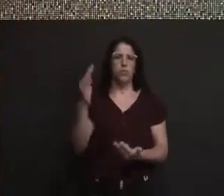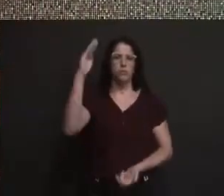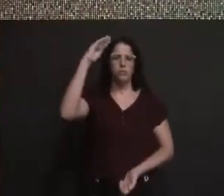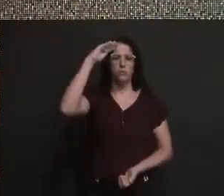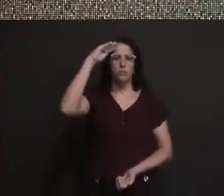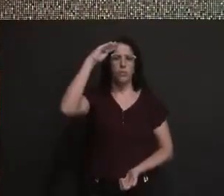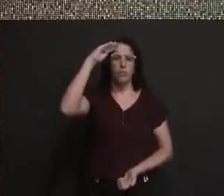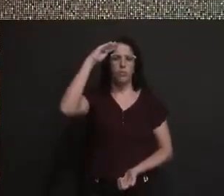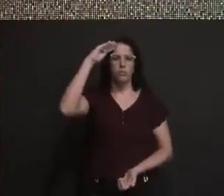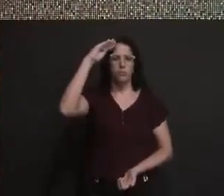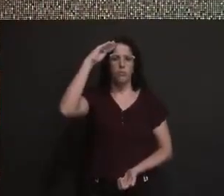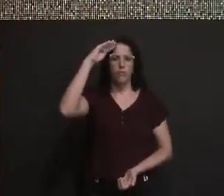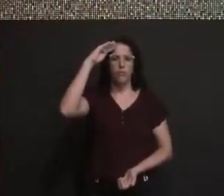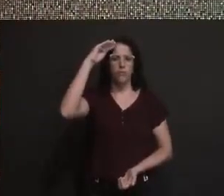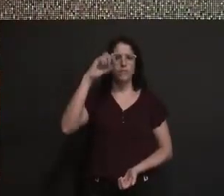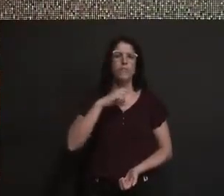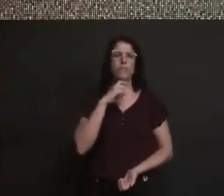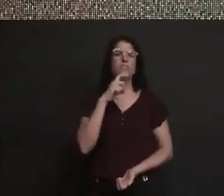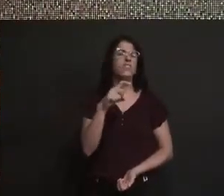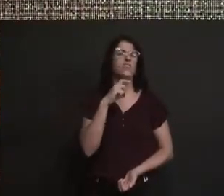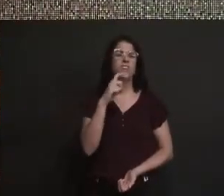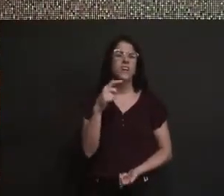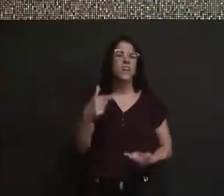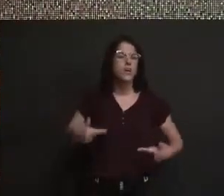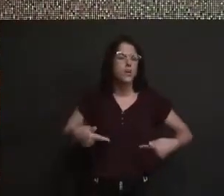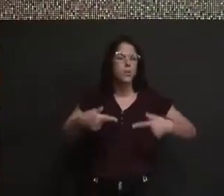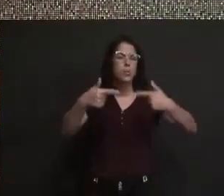Que ninguém nessa casa luta sozinho.